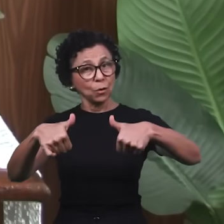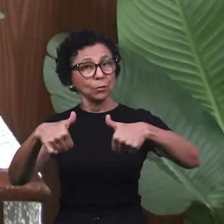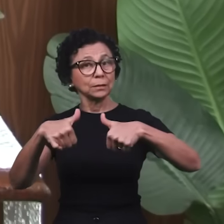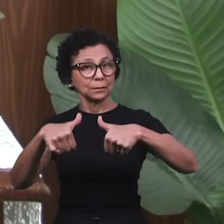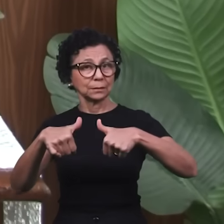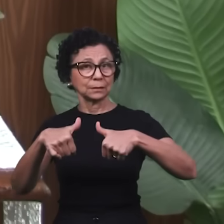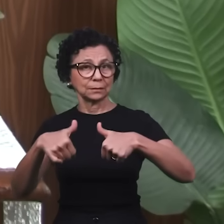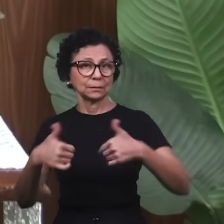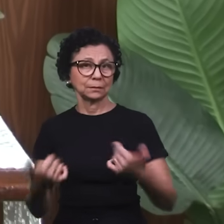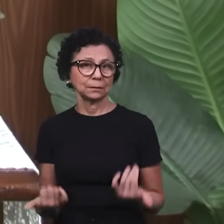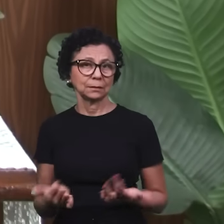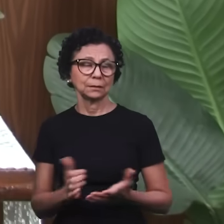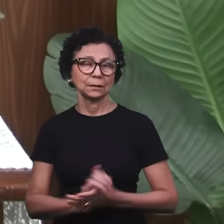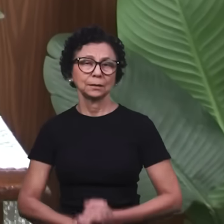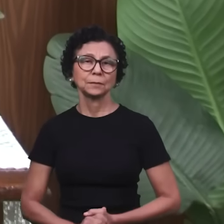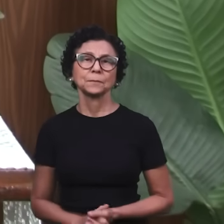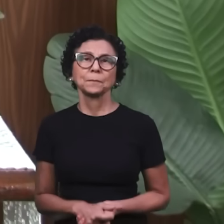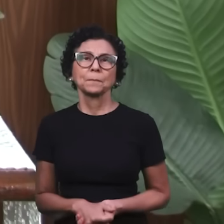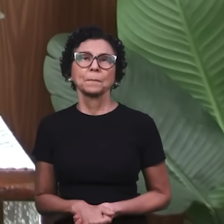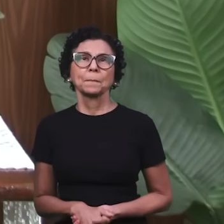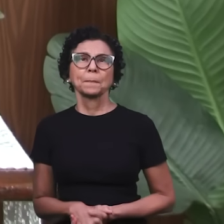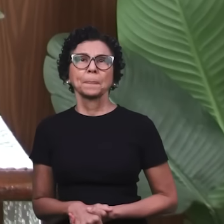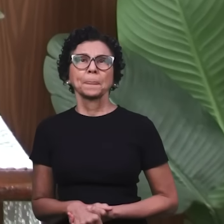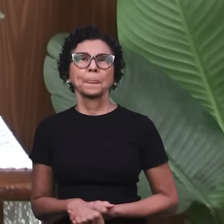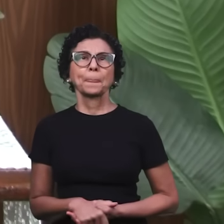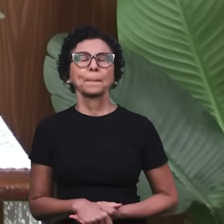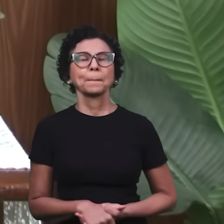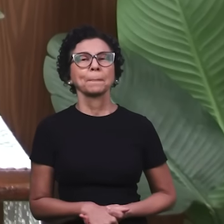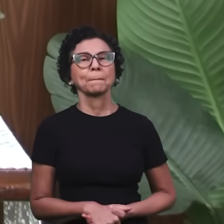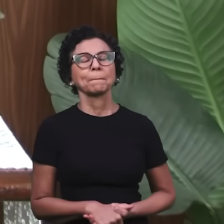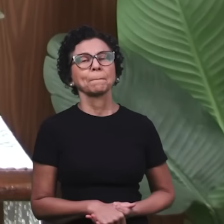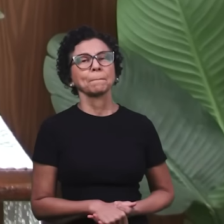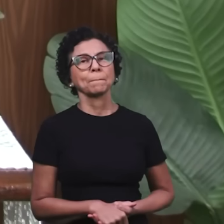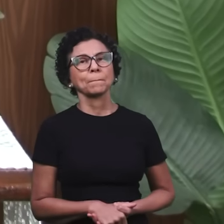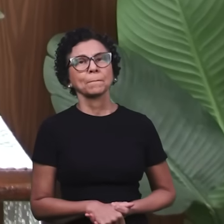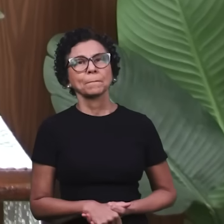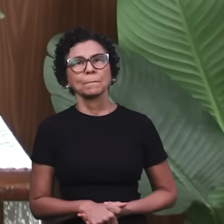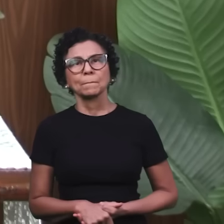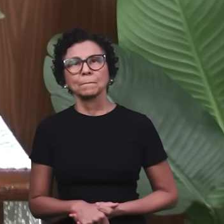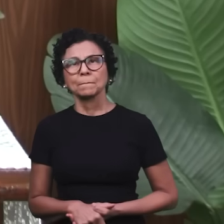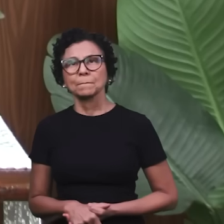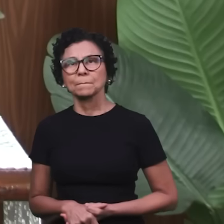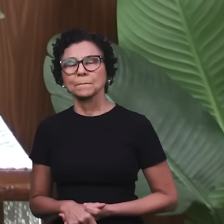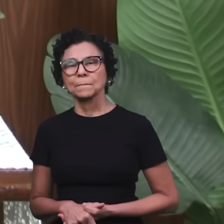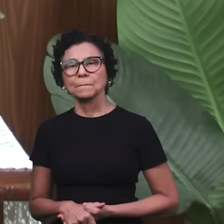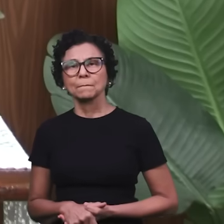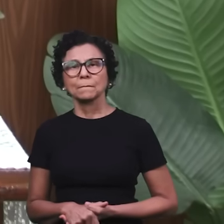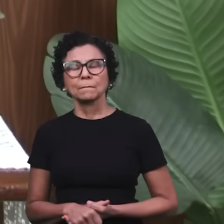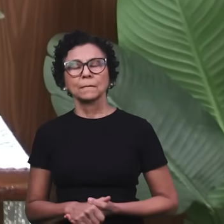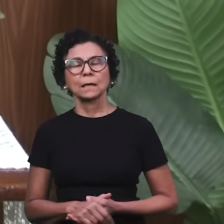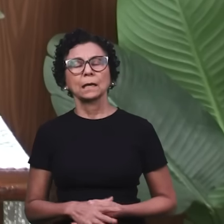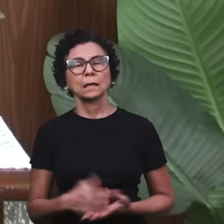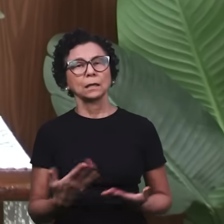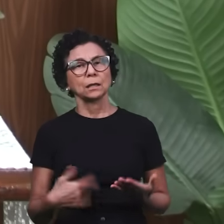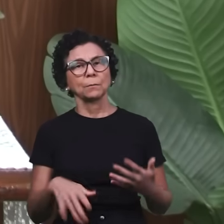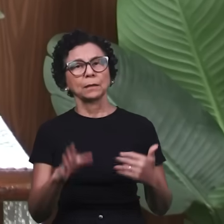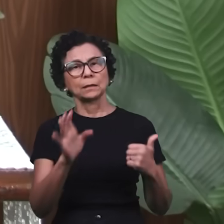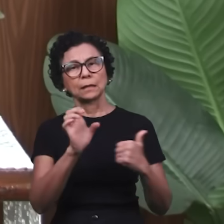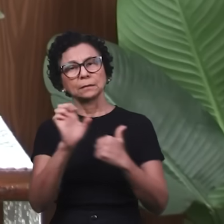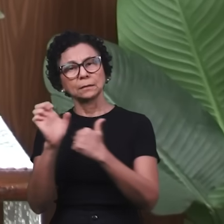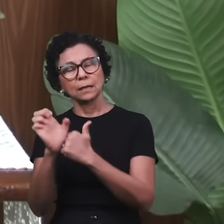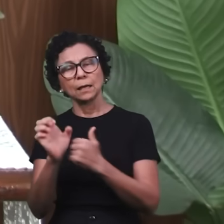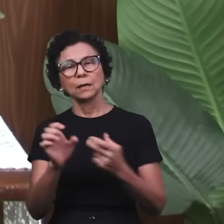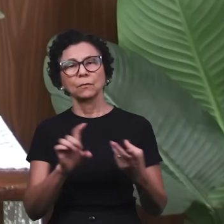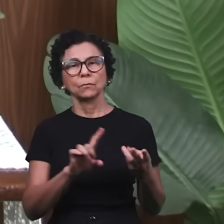como diáconos, como foi Filipe e Estevão. Depois ele encerra com os atos de Paulo. Mas o livro